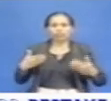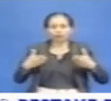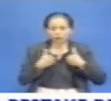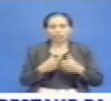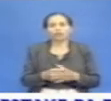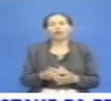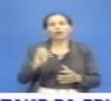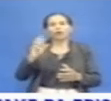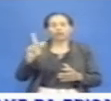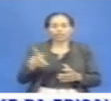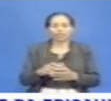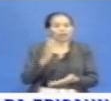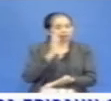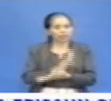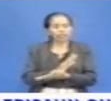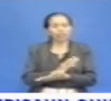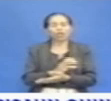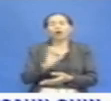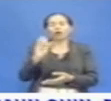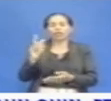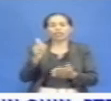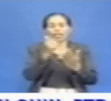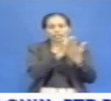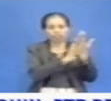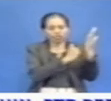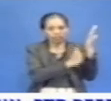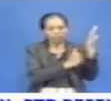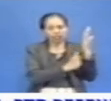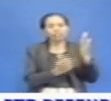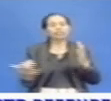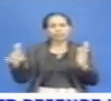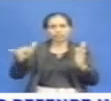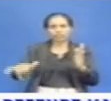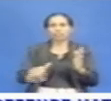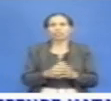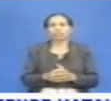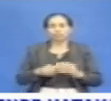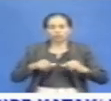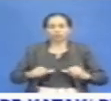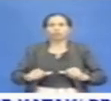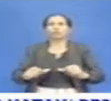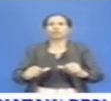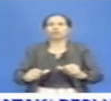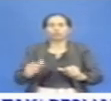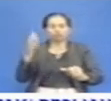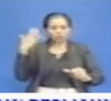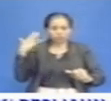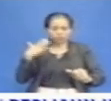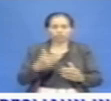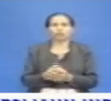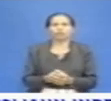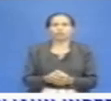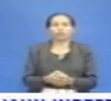mas destituição, né? A agenda sirinha, continuação, ou se escenário sirinha 18 ou 19, mas